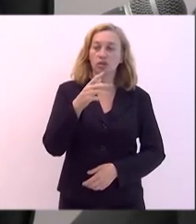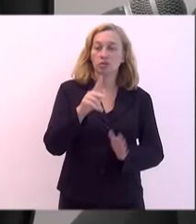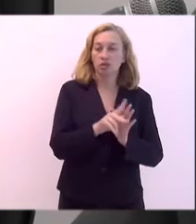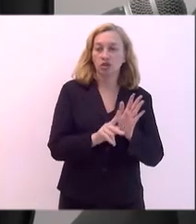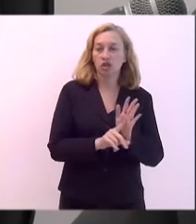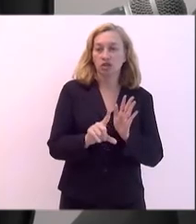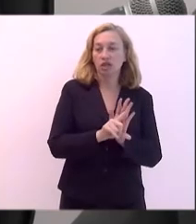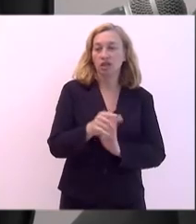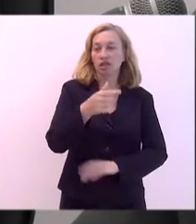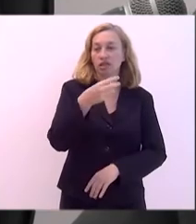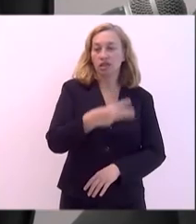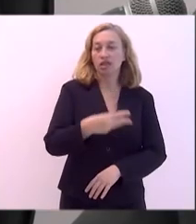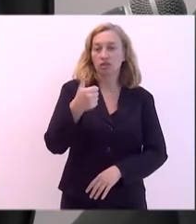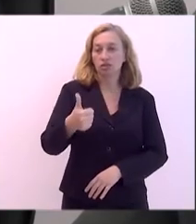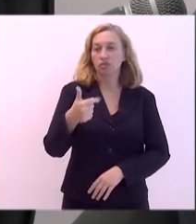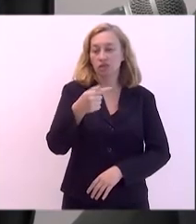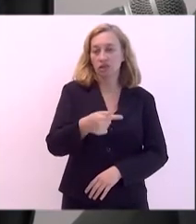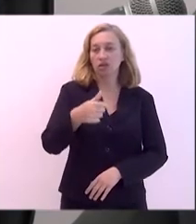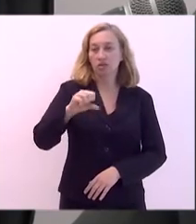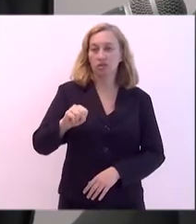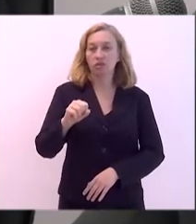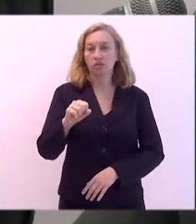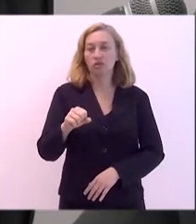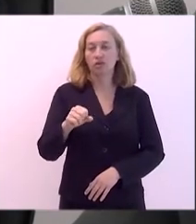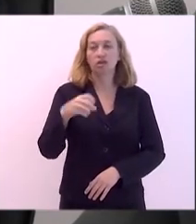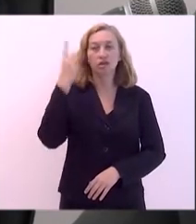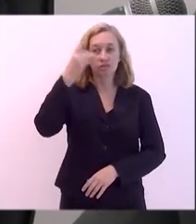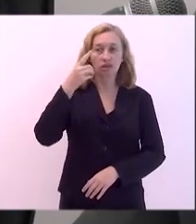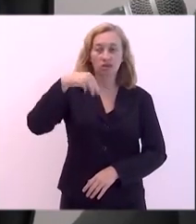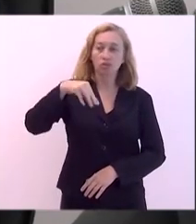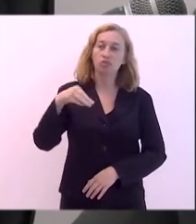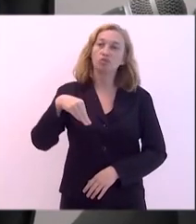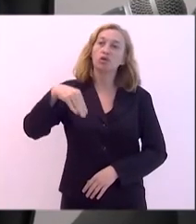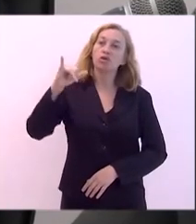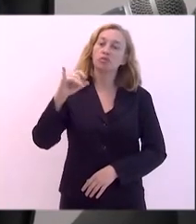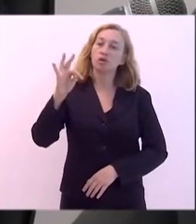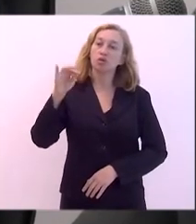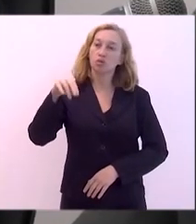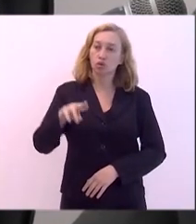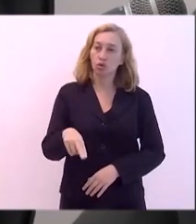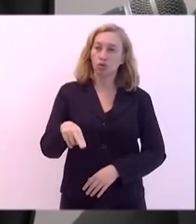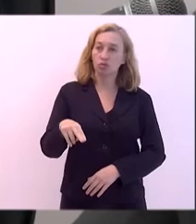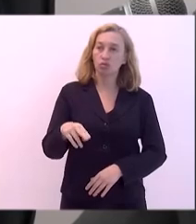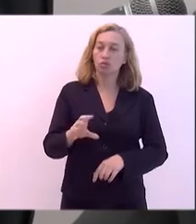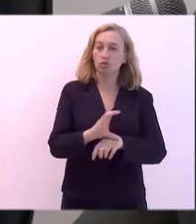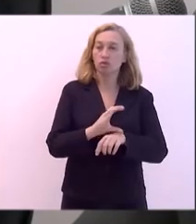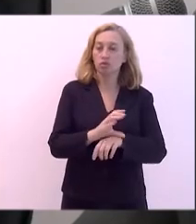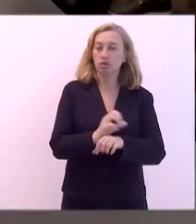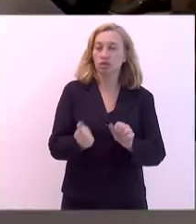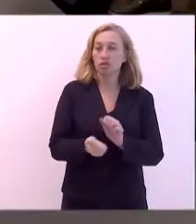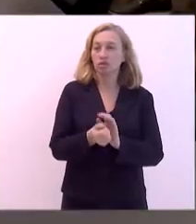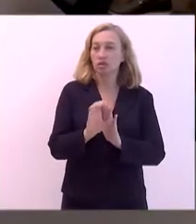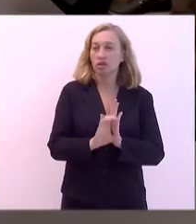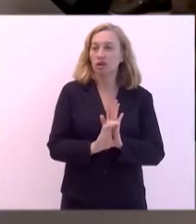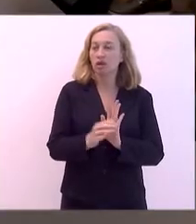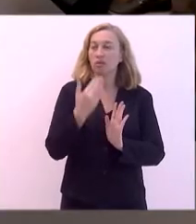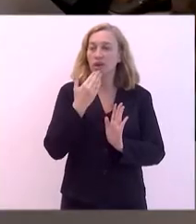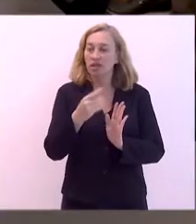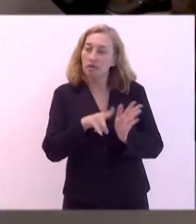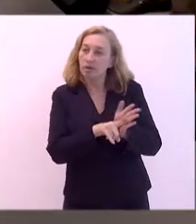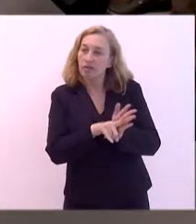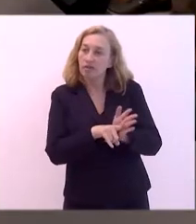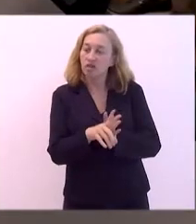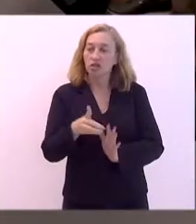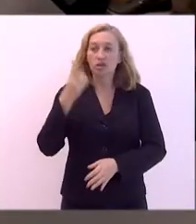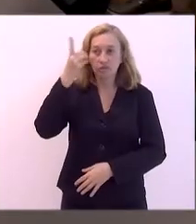3178, de 2017, autoria do deputado Milton Rangel, parecer pela constitucionalidade presidente, com emendas. Deputado, vou pedir Carlos, vista. Vista, deputado Mink.